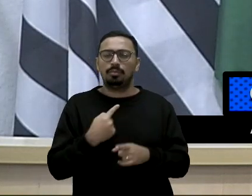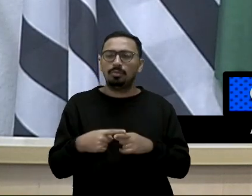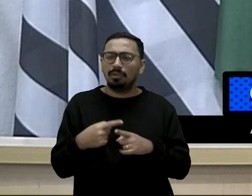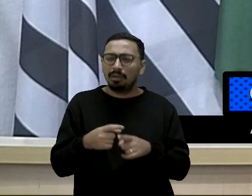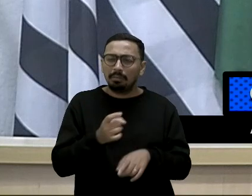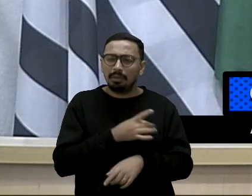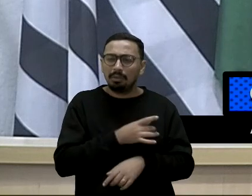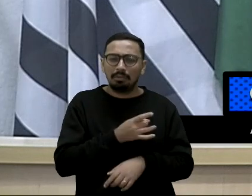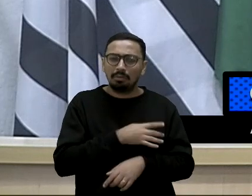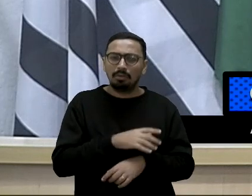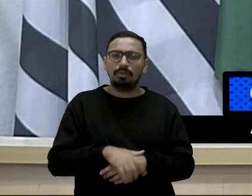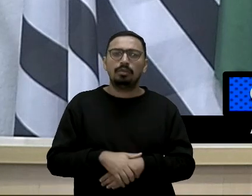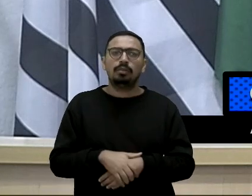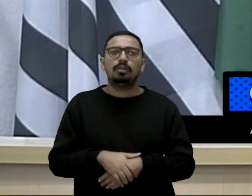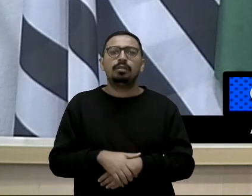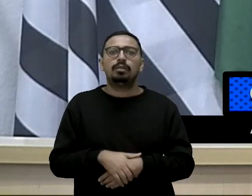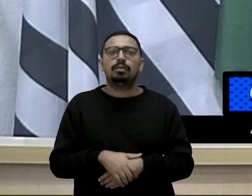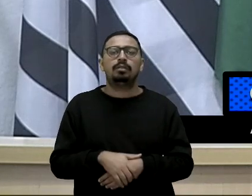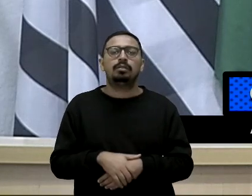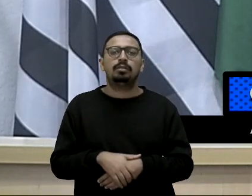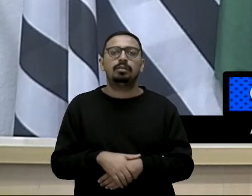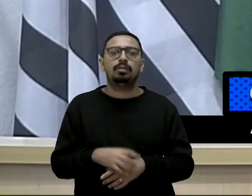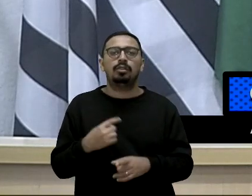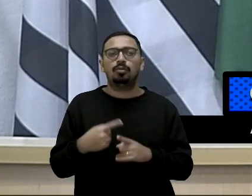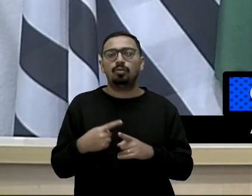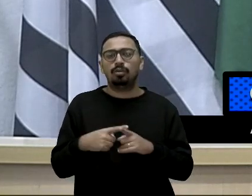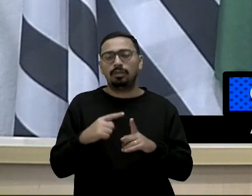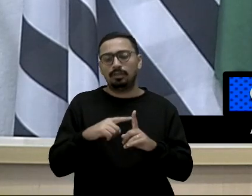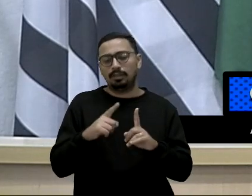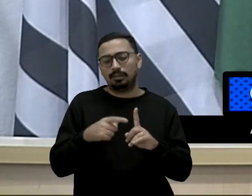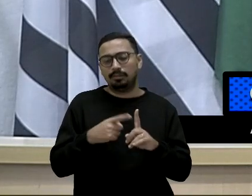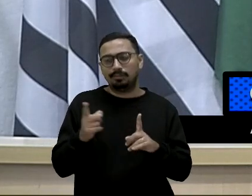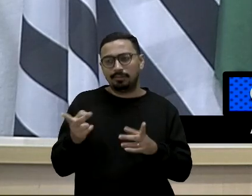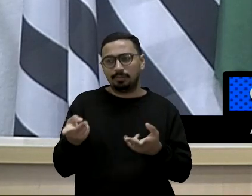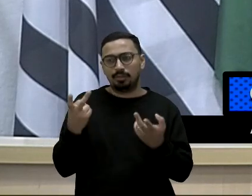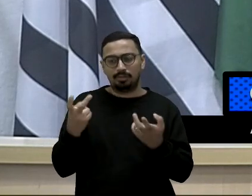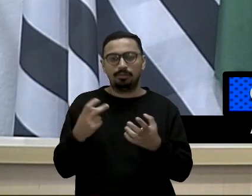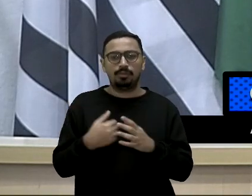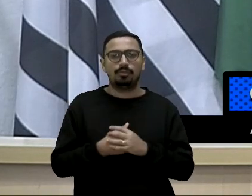quê? É que eu estou gestante, você está vendo, e